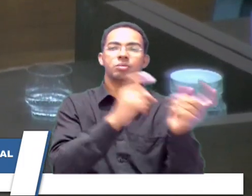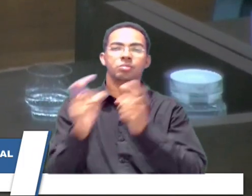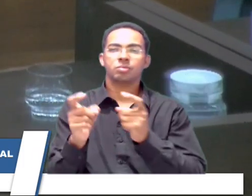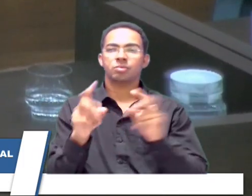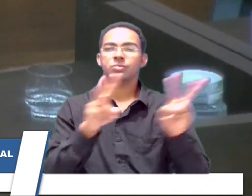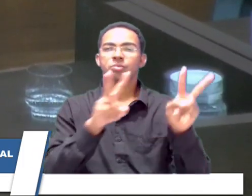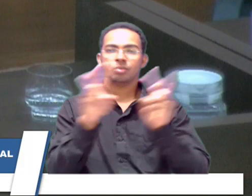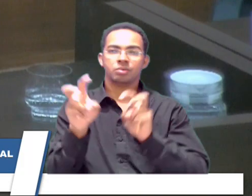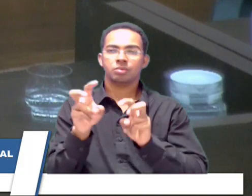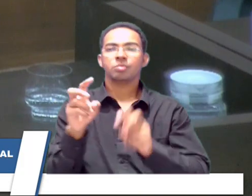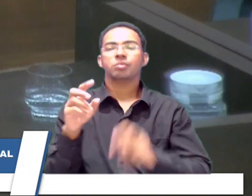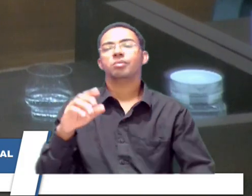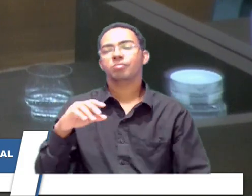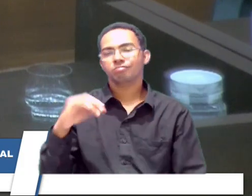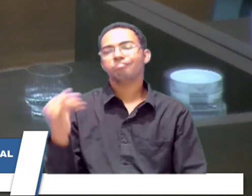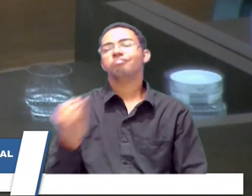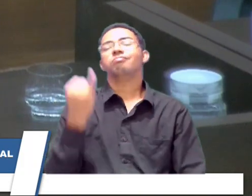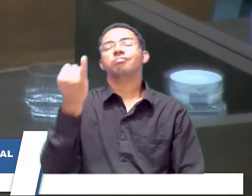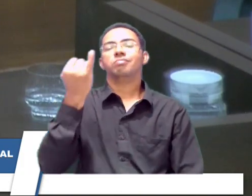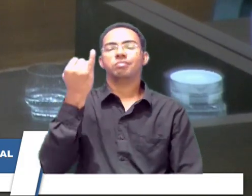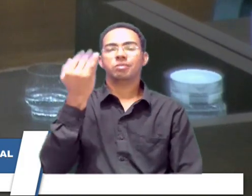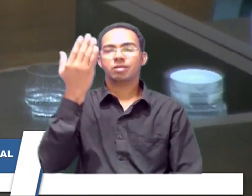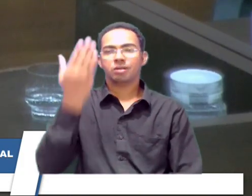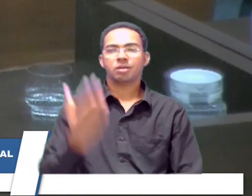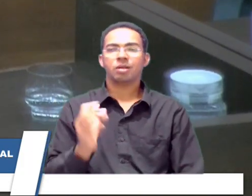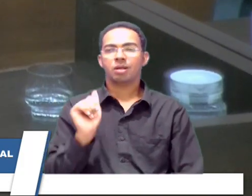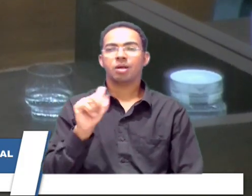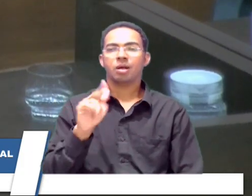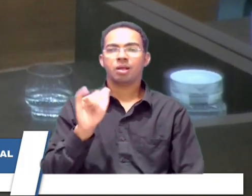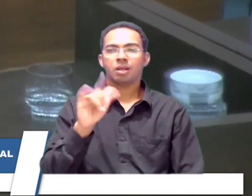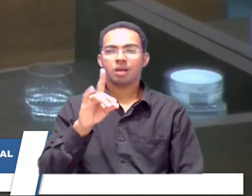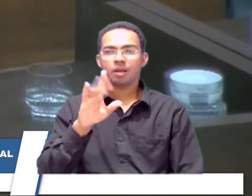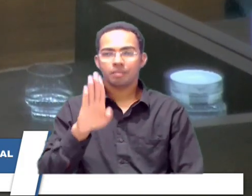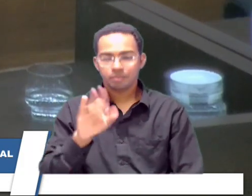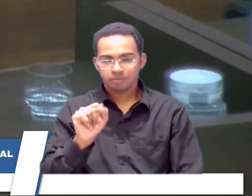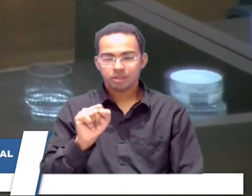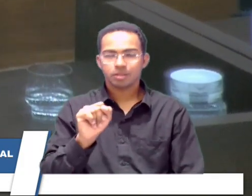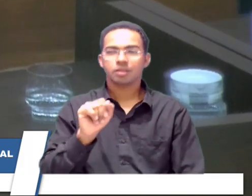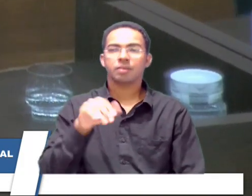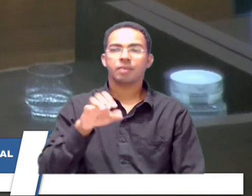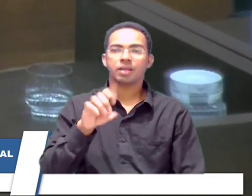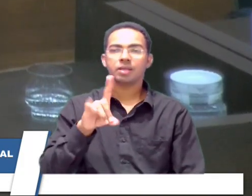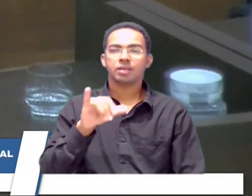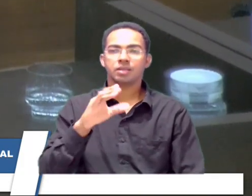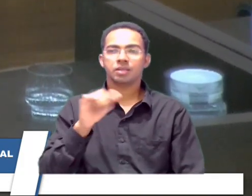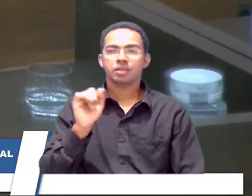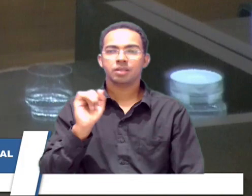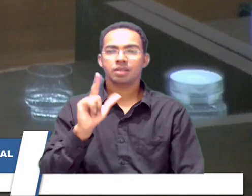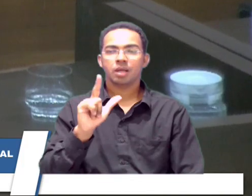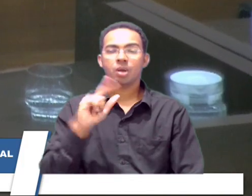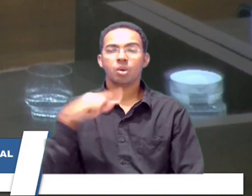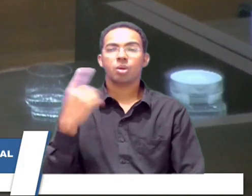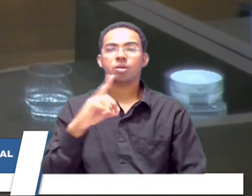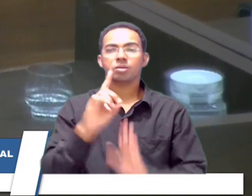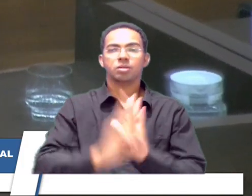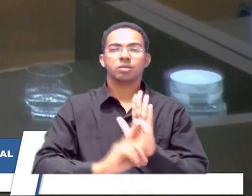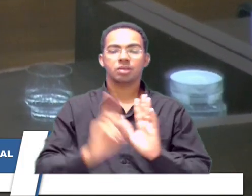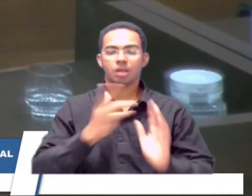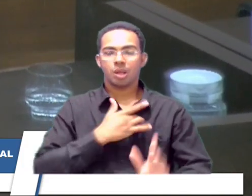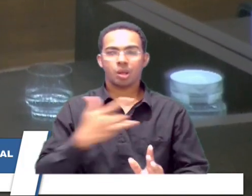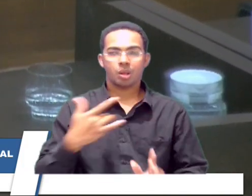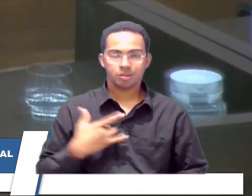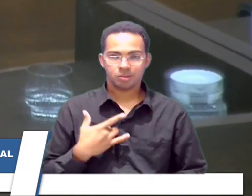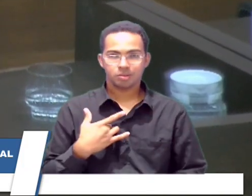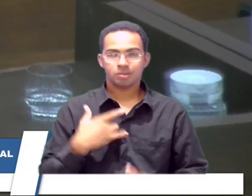tão importante quanto é a cannabis medicinal, mas mais do que isso, é o nosso direito à saúde. Eu quero